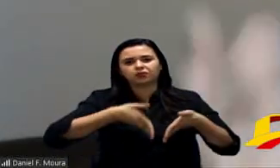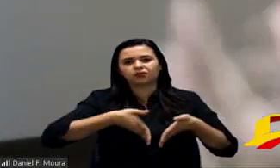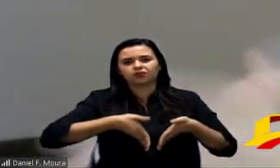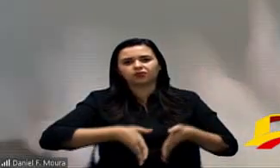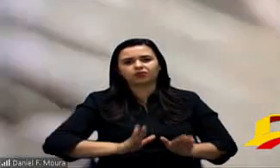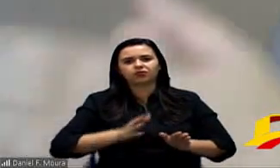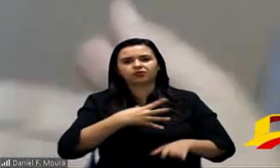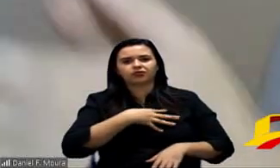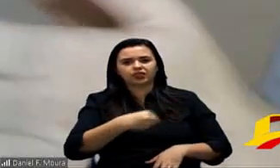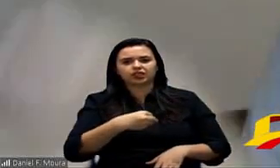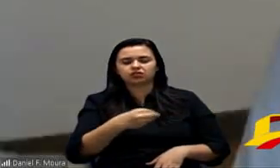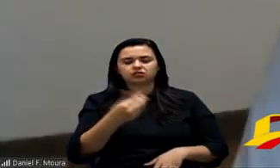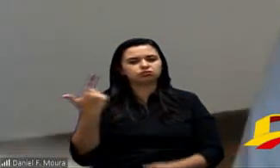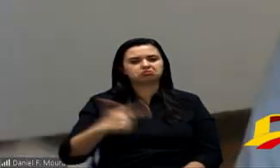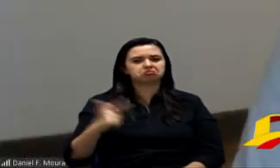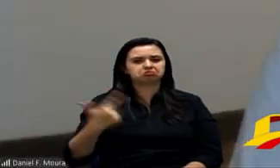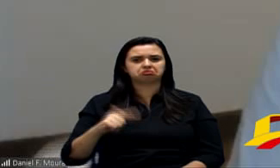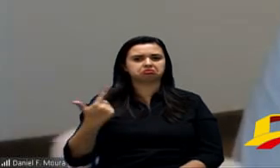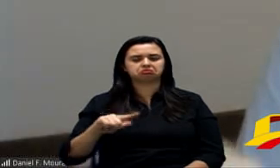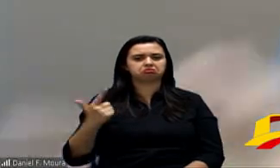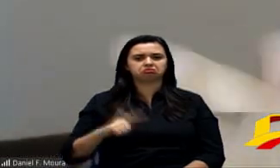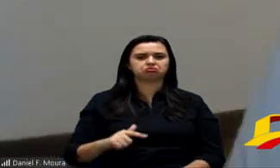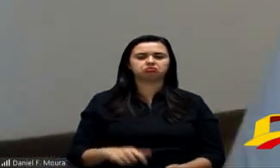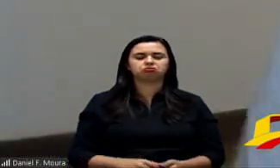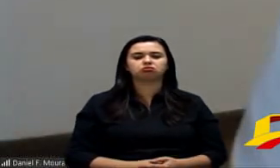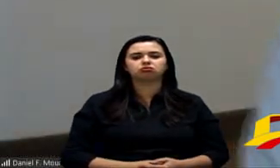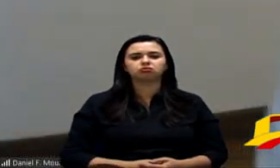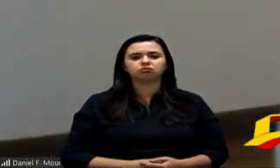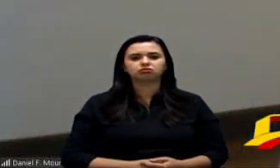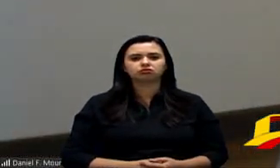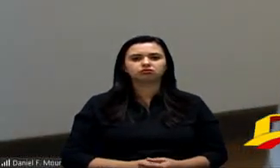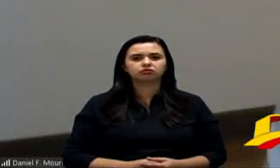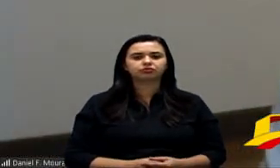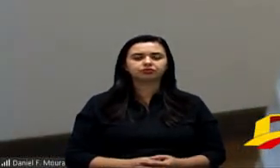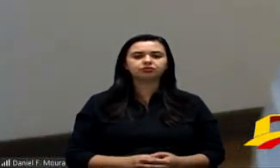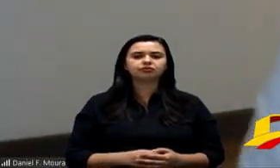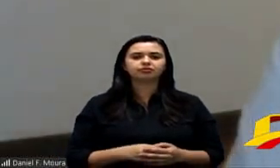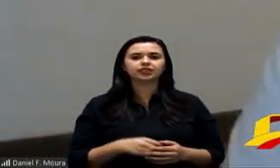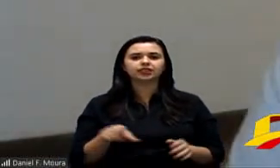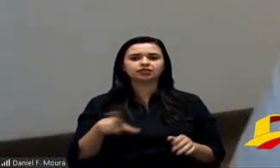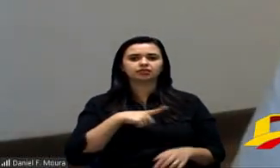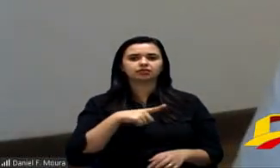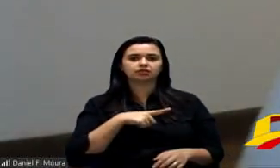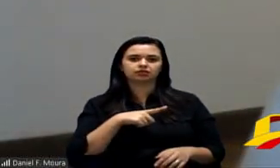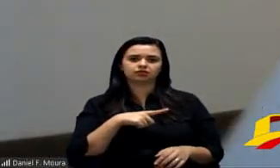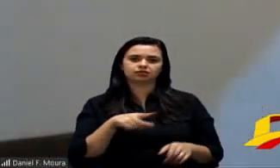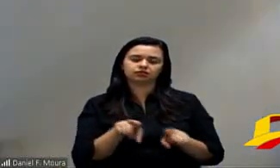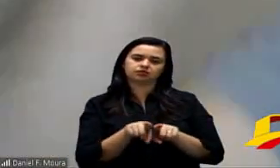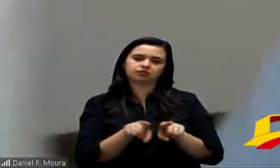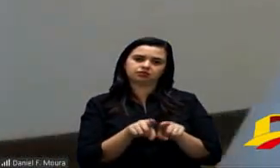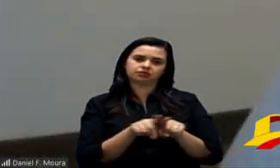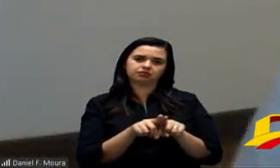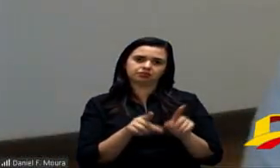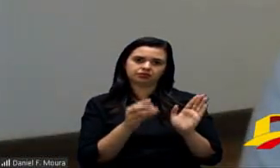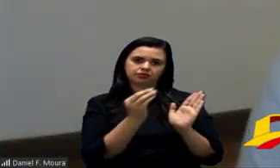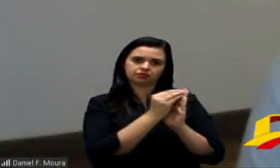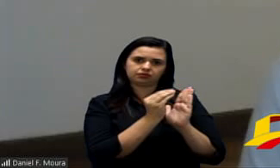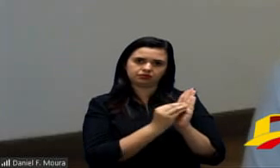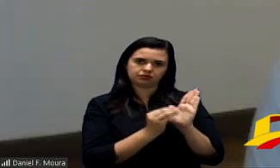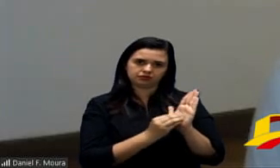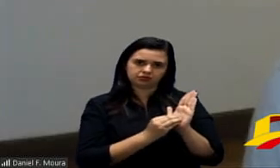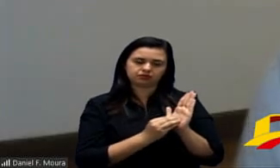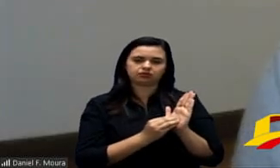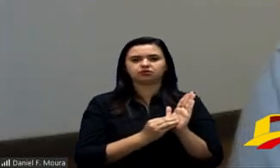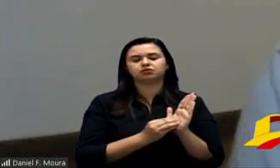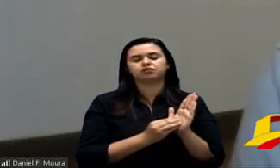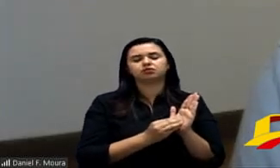validade para essa finalidade, certo? Esse documento que o Leandro, inclusive, acabou de falar, e só esqueceu de continuar falando desse